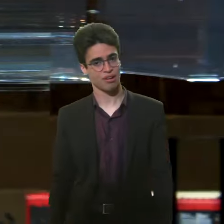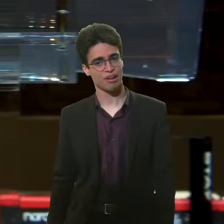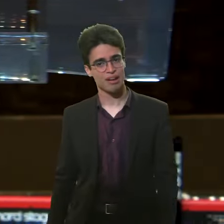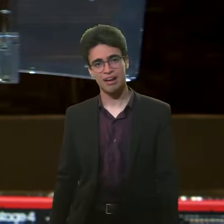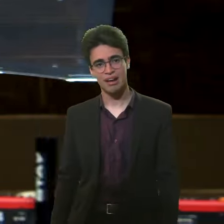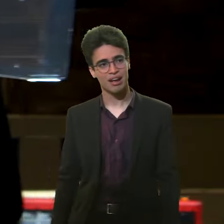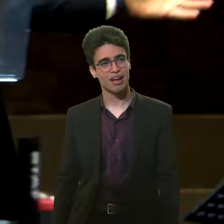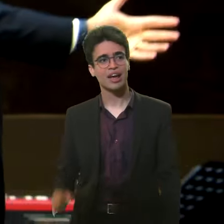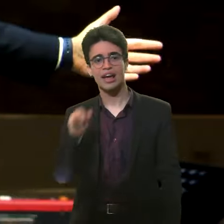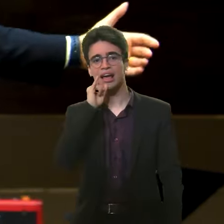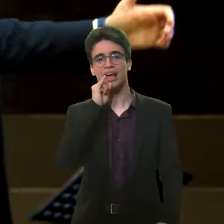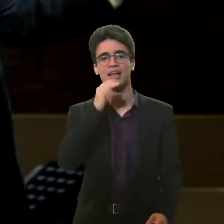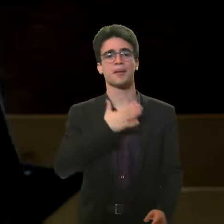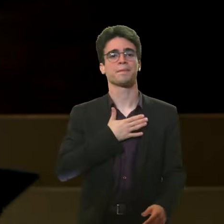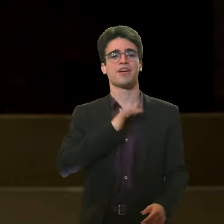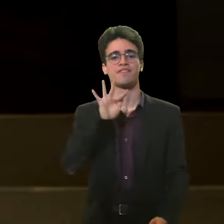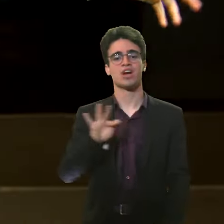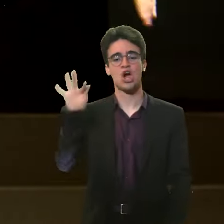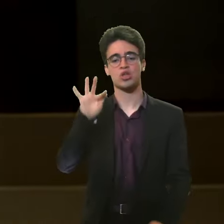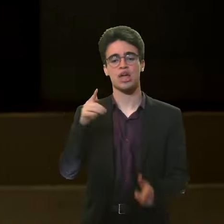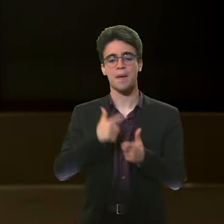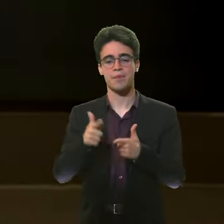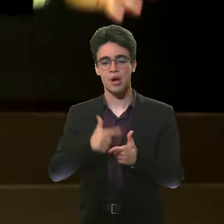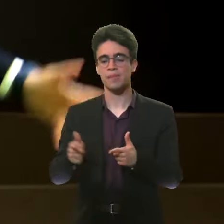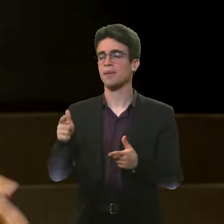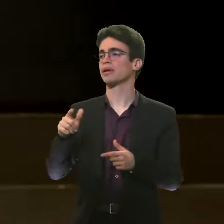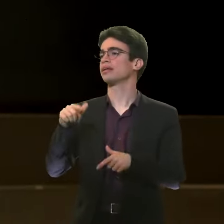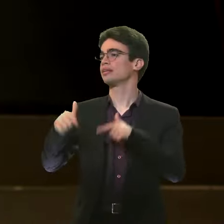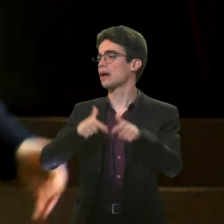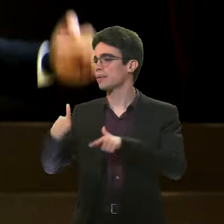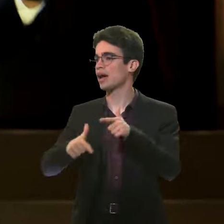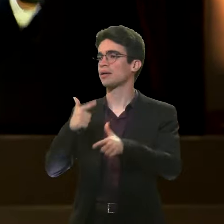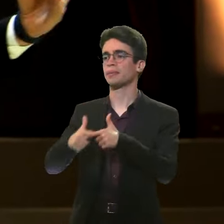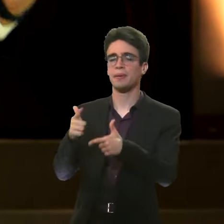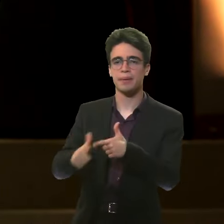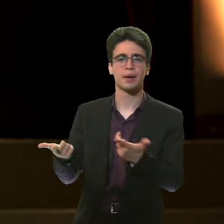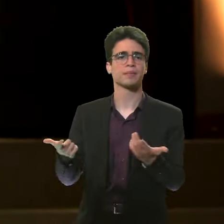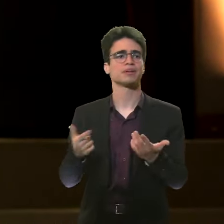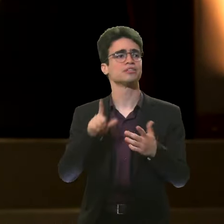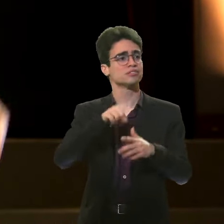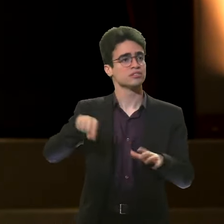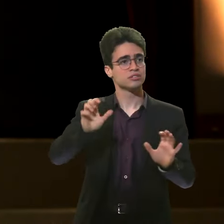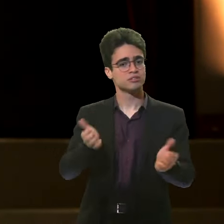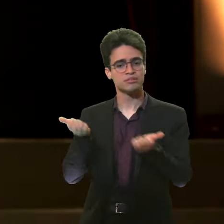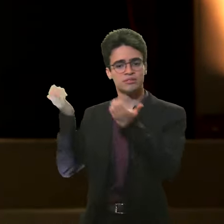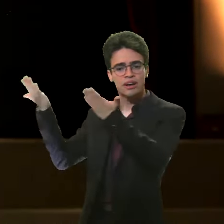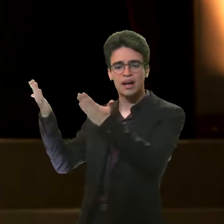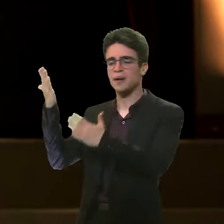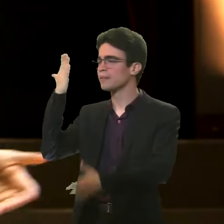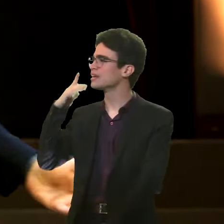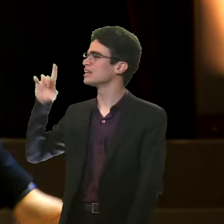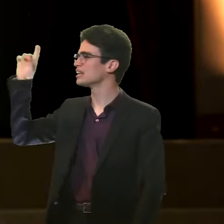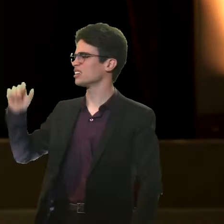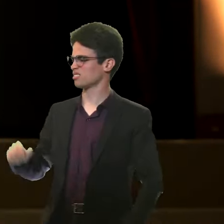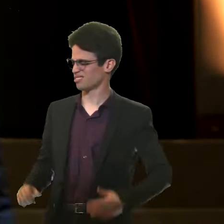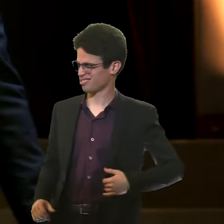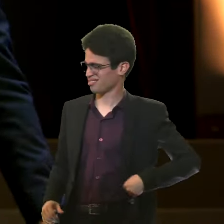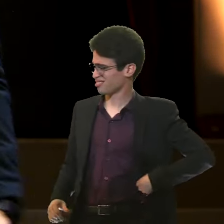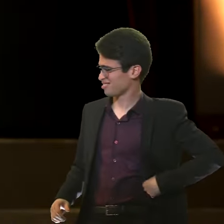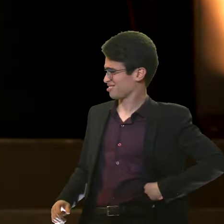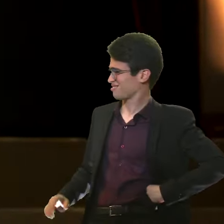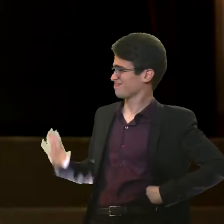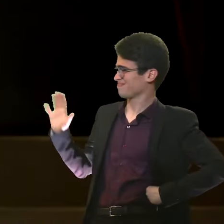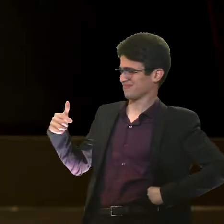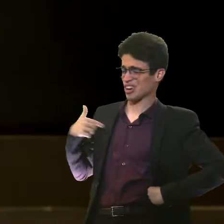Está passando problemas na faculdade, problemas no trabalho, problemas na família, coloca diante de Deus, o pastor fala. Você fala, não tenho a